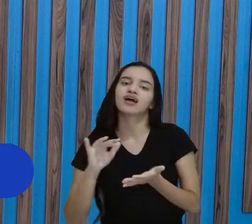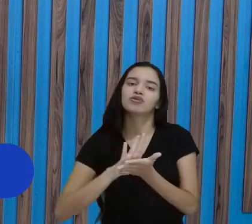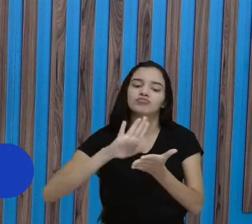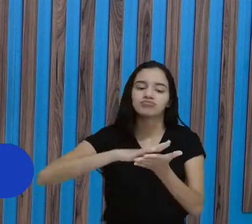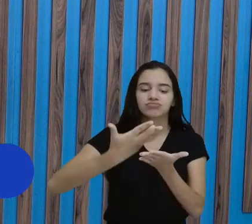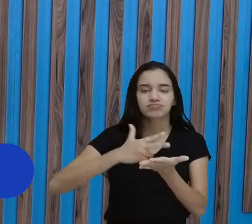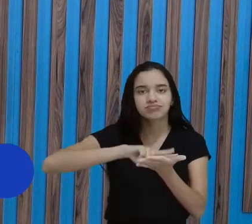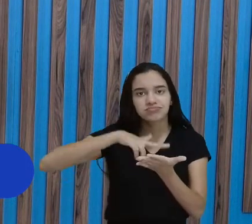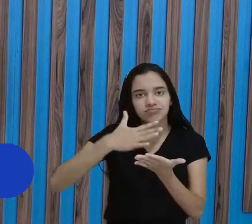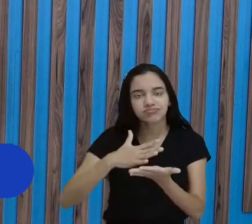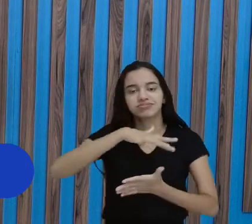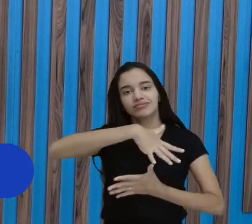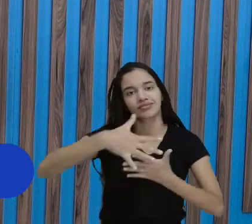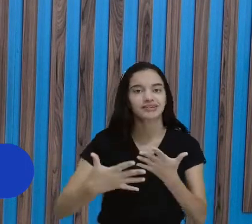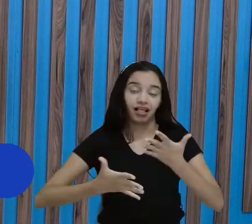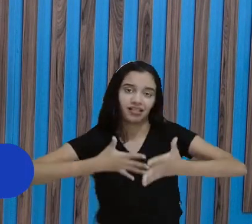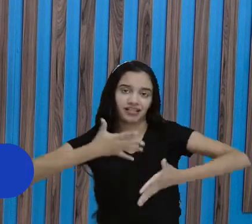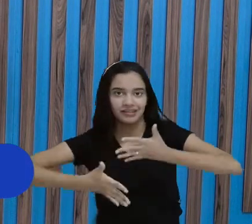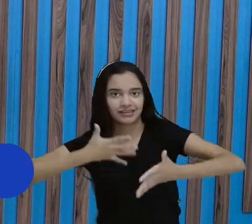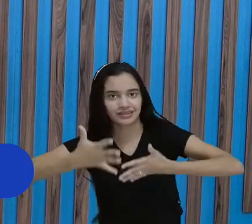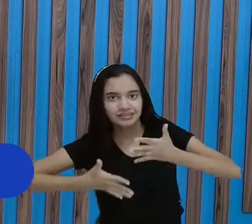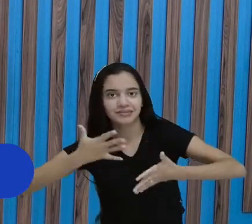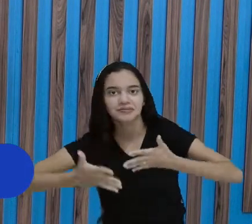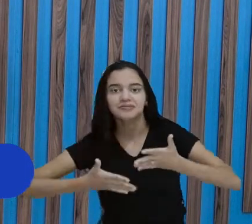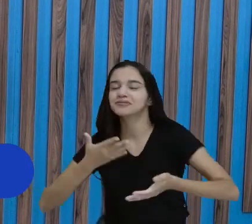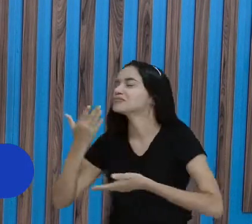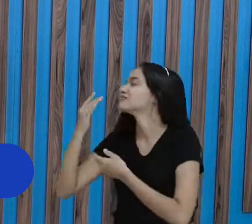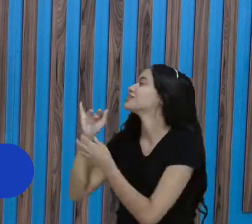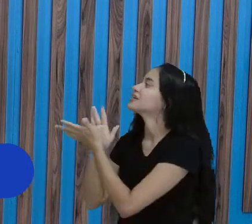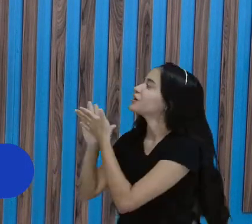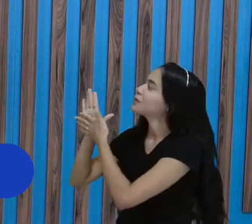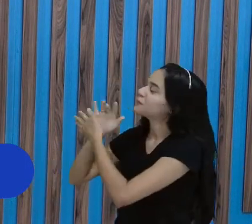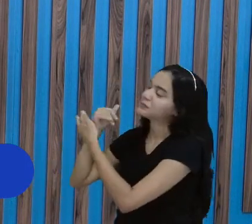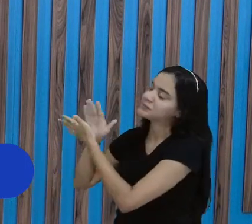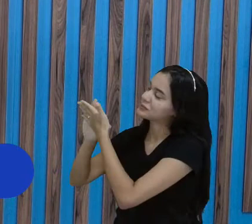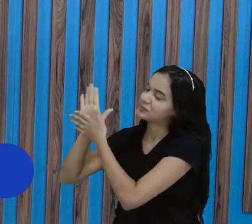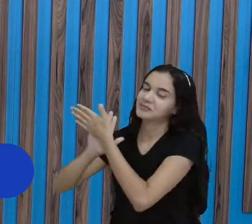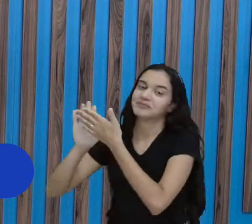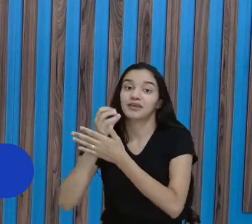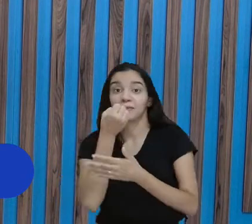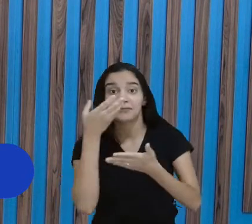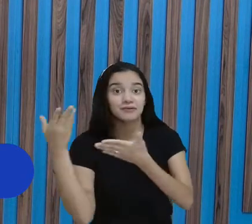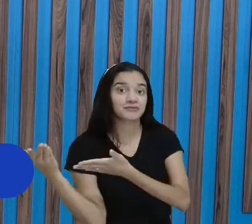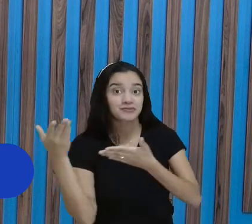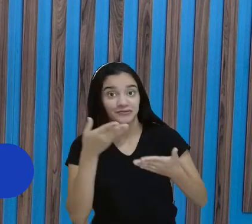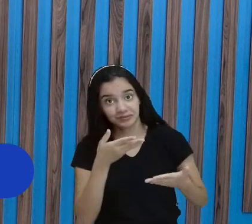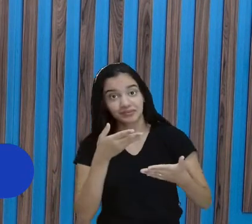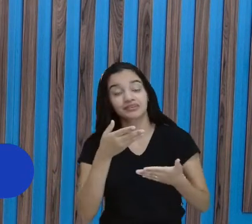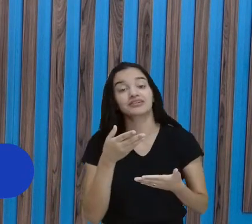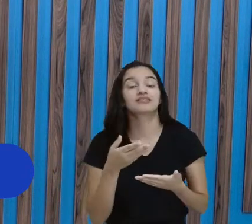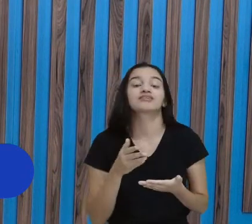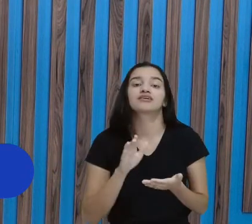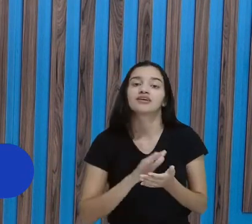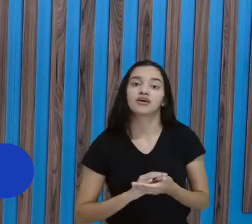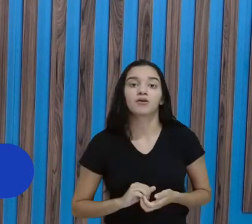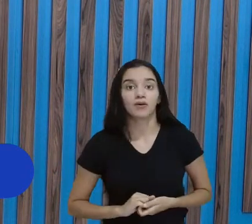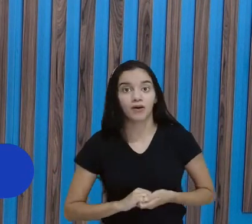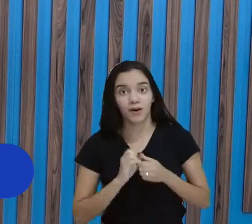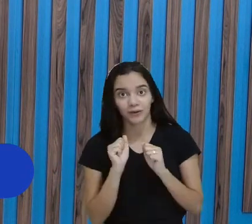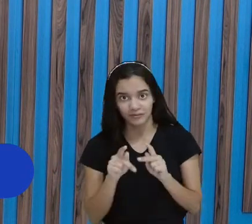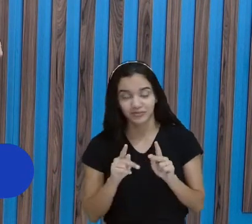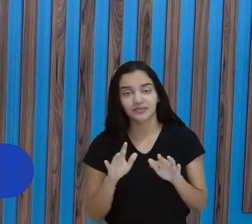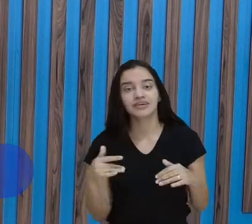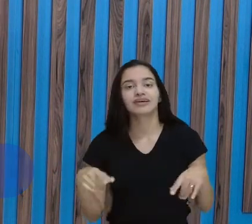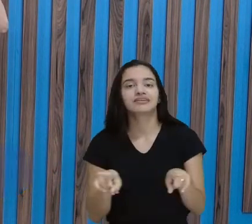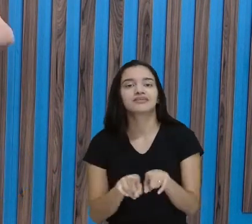muito legal na interpretação de Libras. Então, muito obrigada, Midian. Sejam super bem-vindos, vocês fazem toda a diferença aqui com a gente, tá bom? E